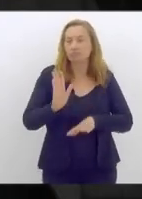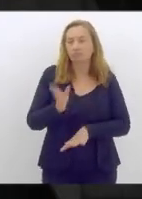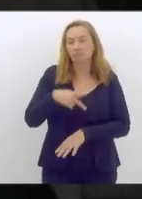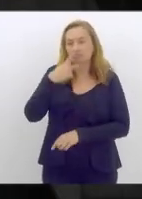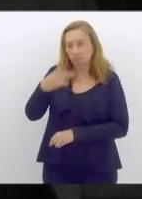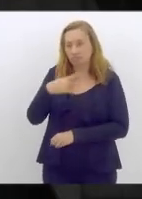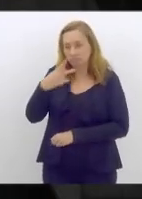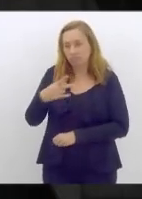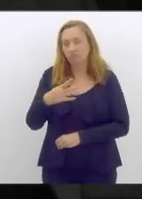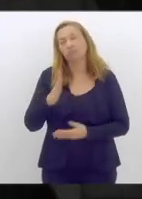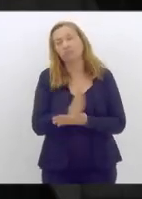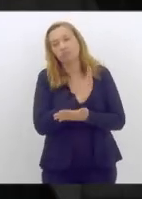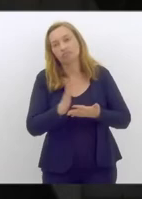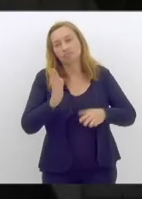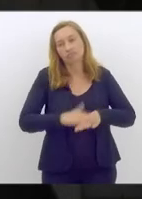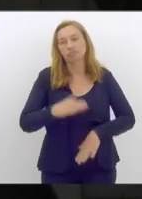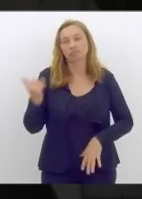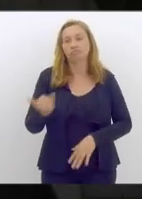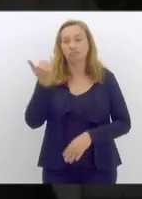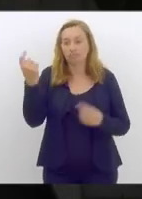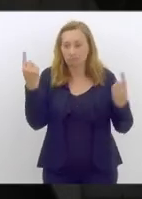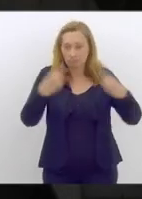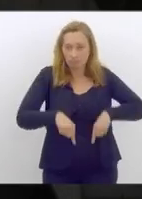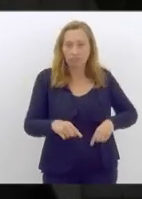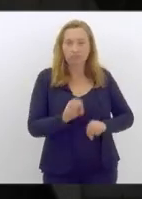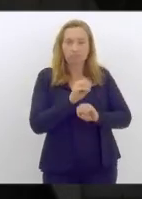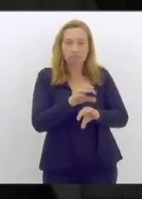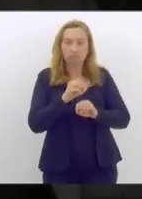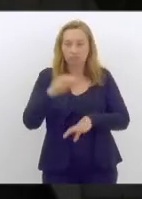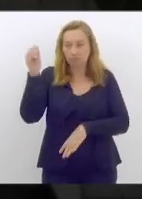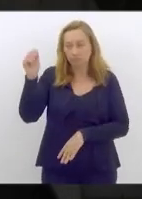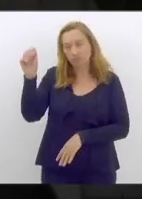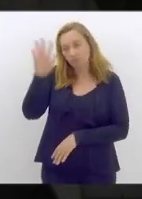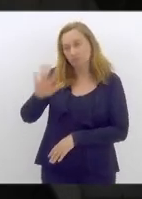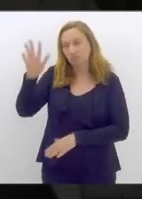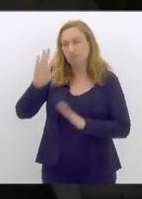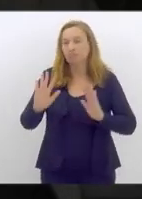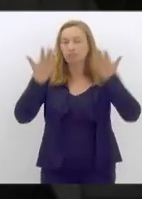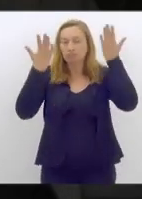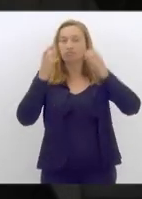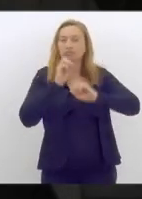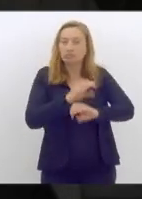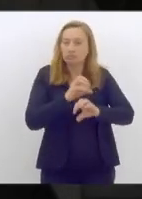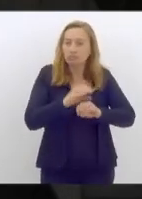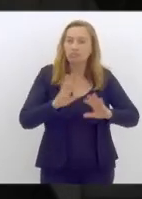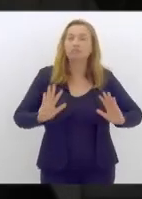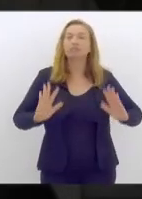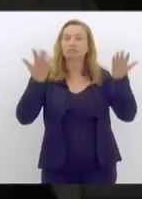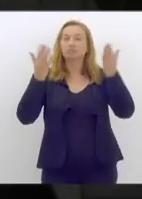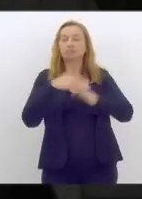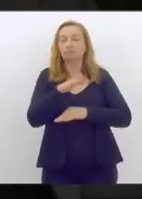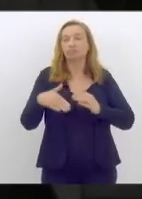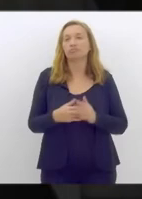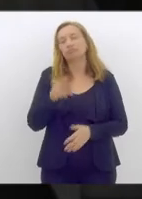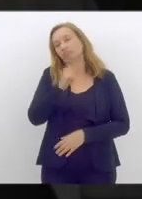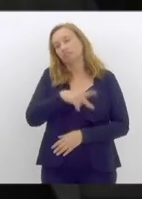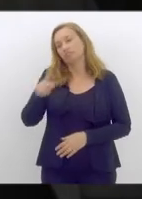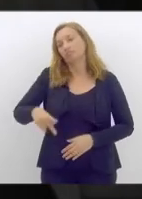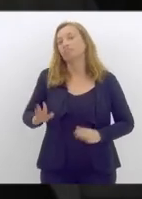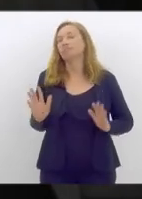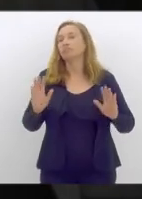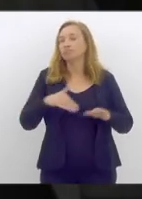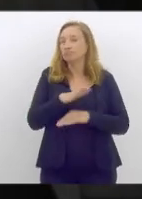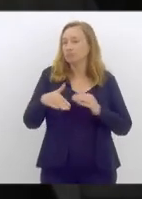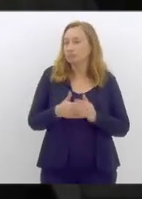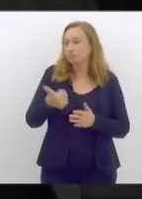declinei como sendo alguns dos mais importantes desafios da Educação Nacional Muito obrigado viva a educação viva a educadores educadoras todos ao ato hoje a partir